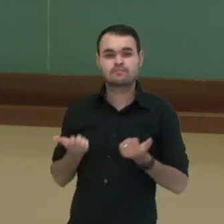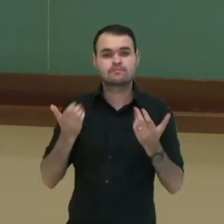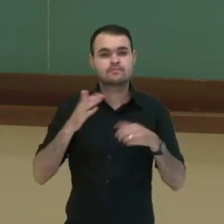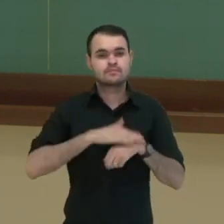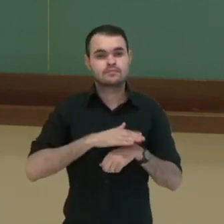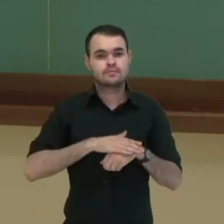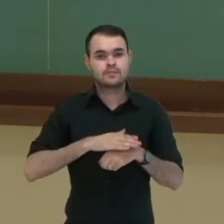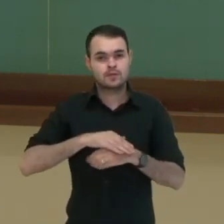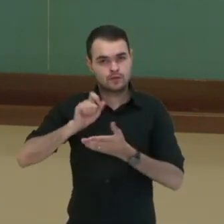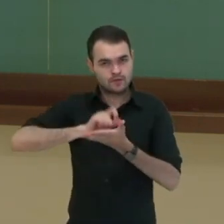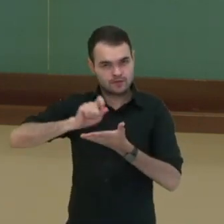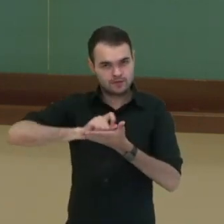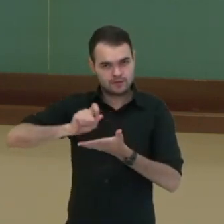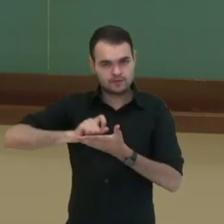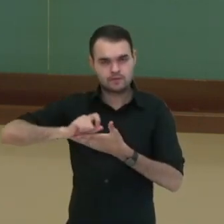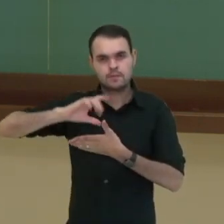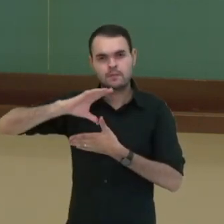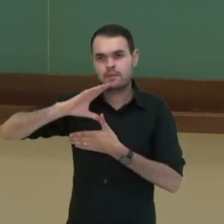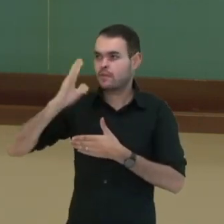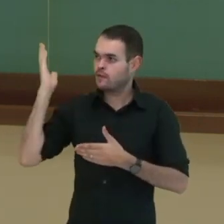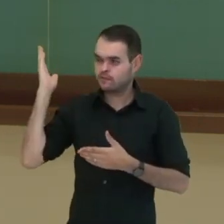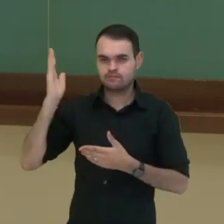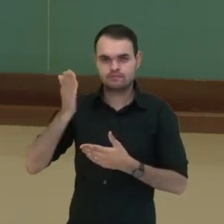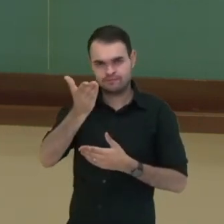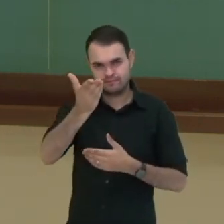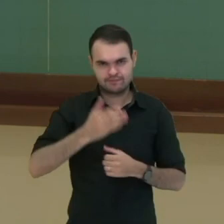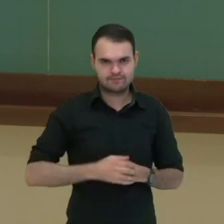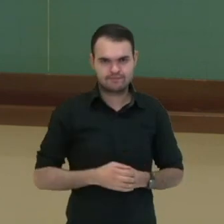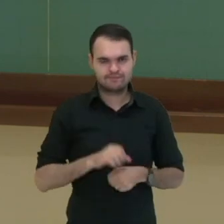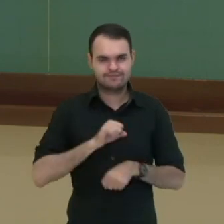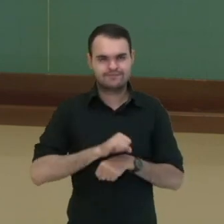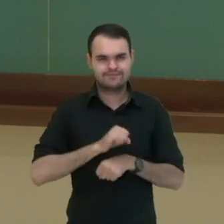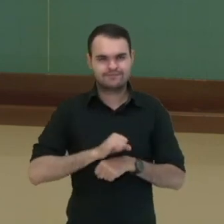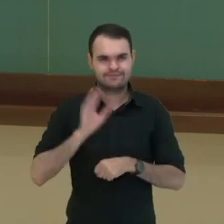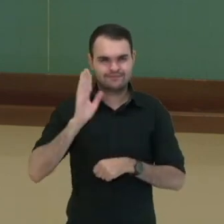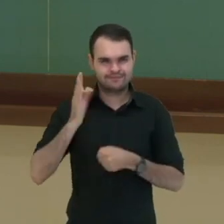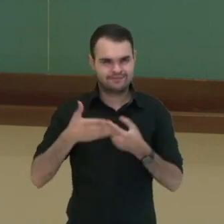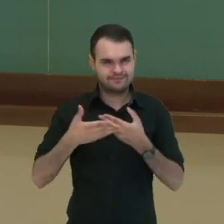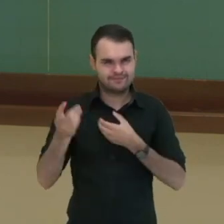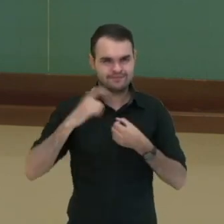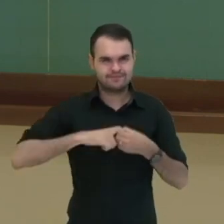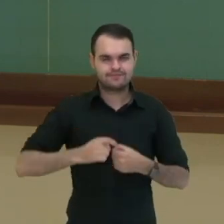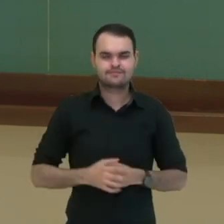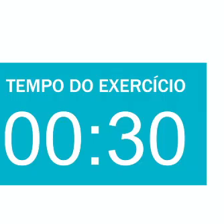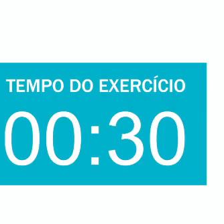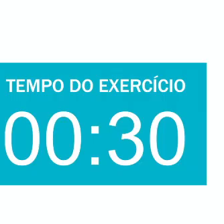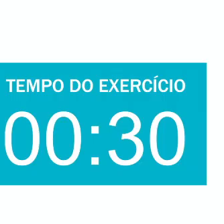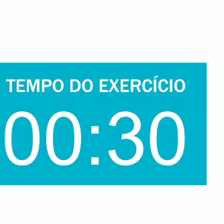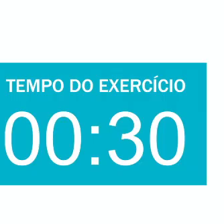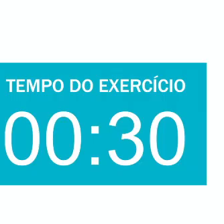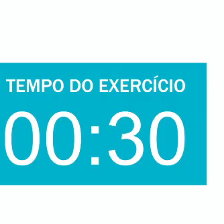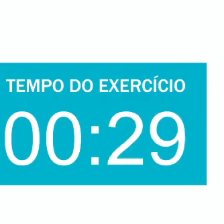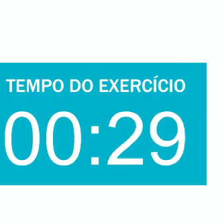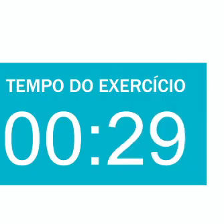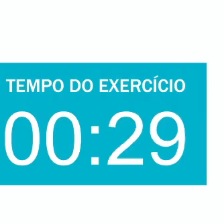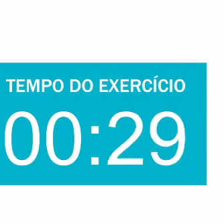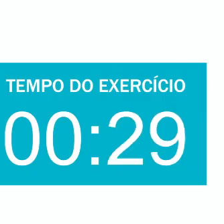você, anota aí este mapa conceitual no teu caderno, ok? Tô te esperando, eu já volto.